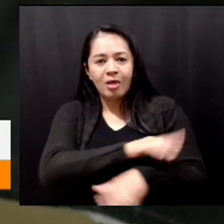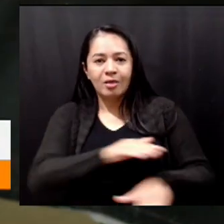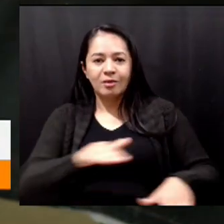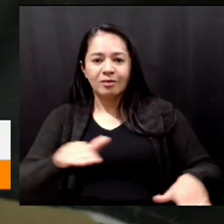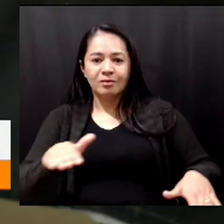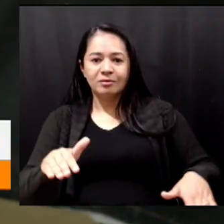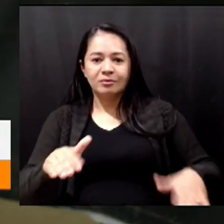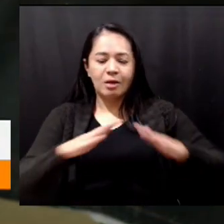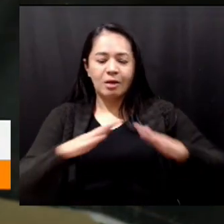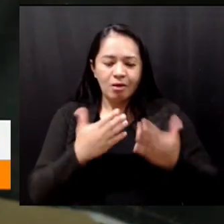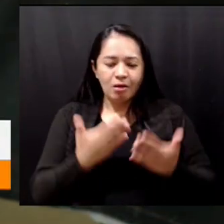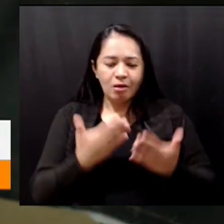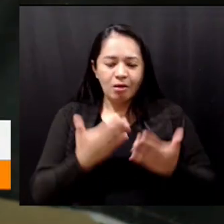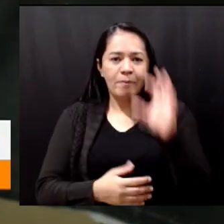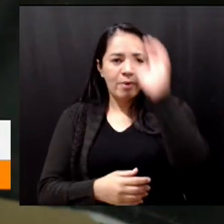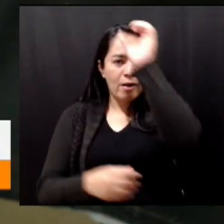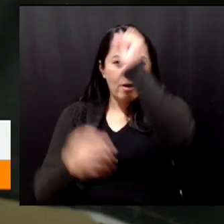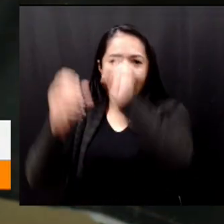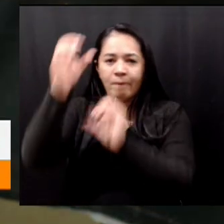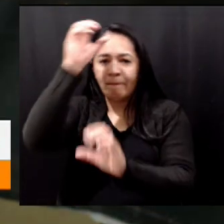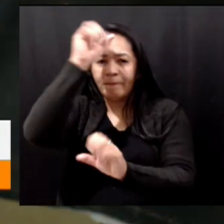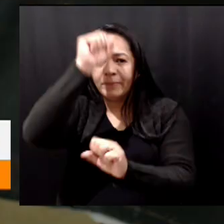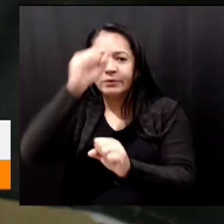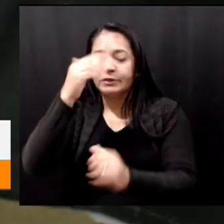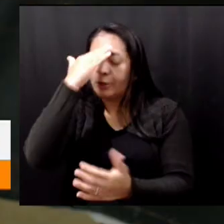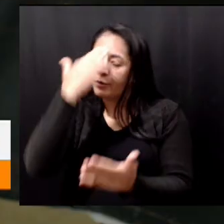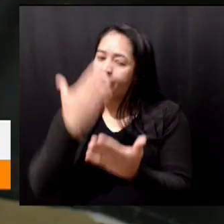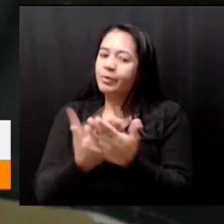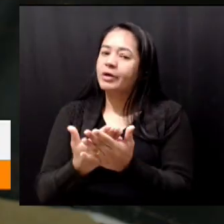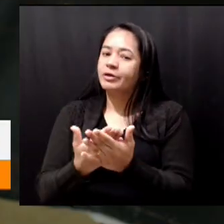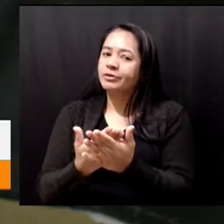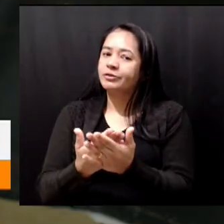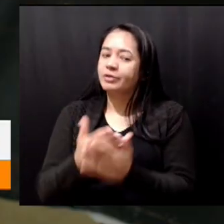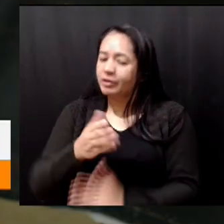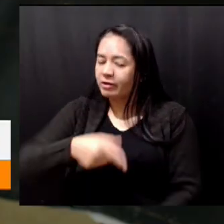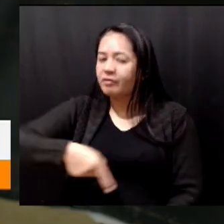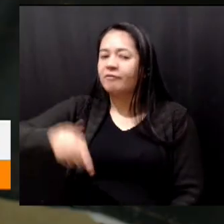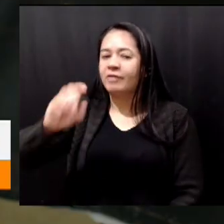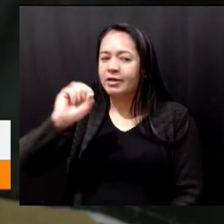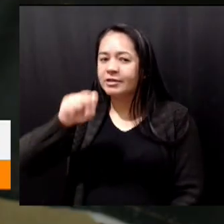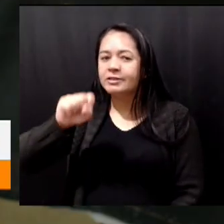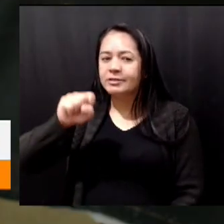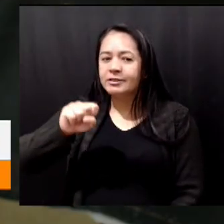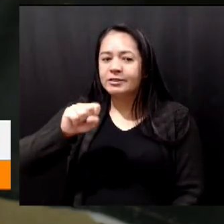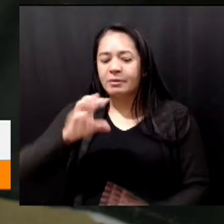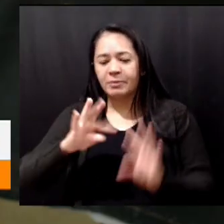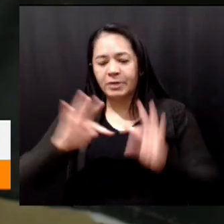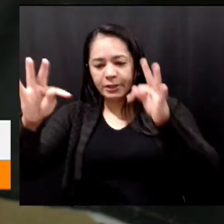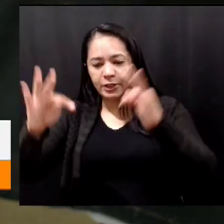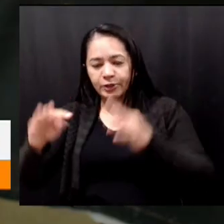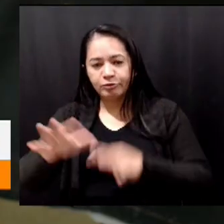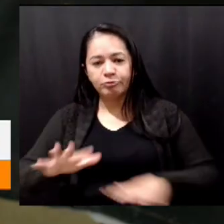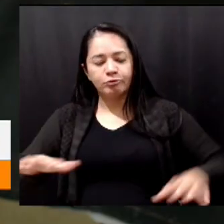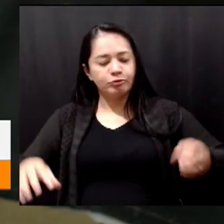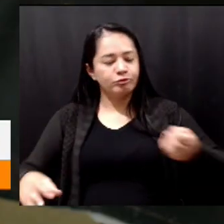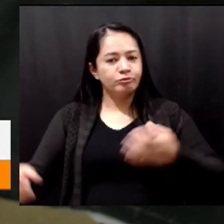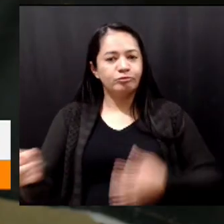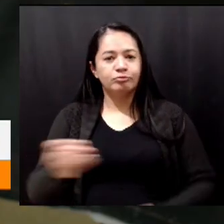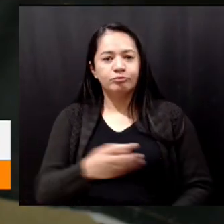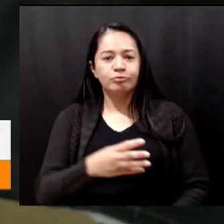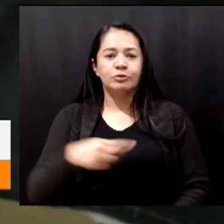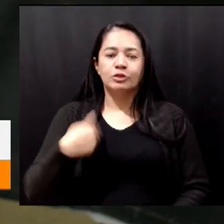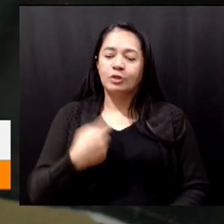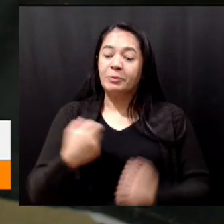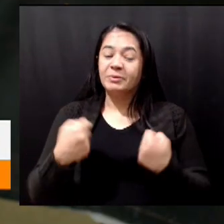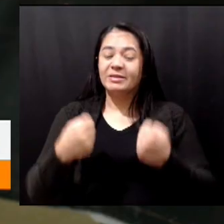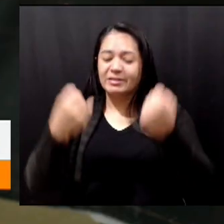aprendendo, acredito que vai para esse campo da tecnologia, da inovação, e a gente precisa falar e explicar que sim, é possível,